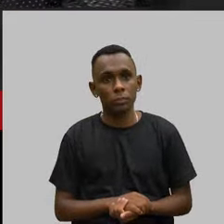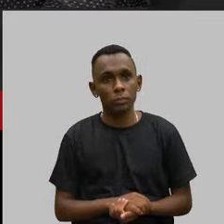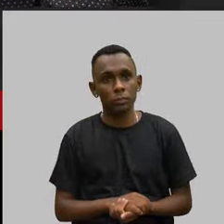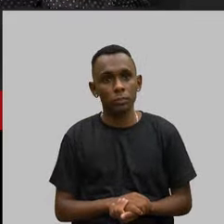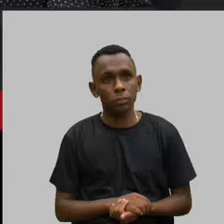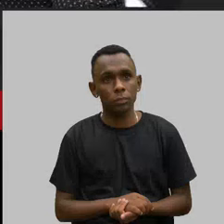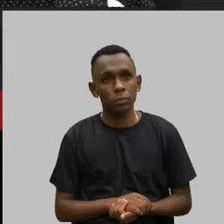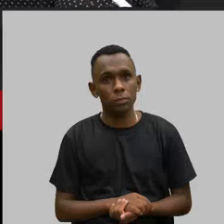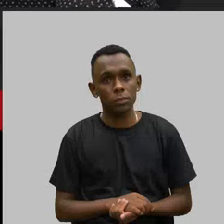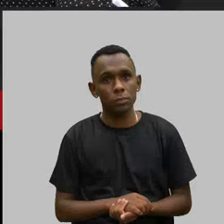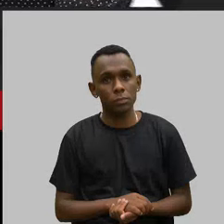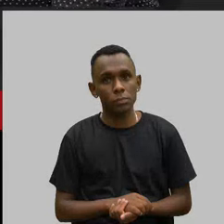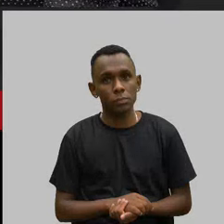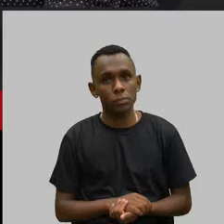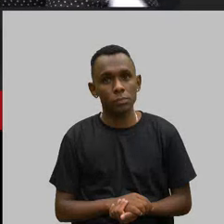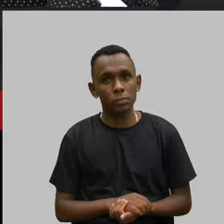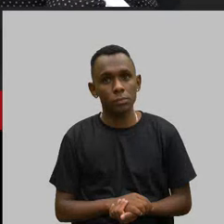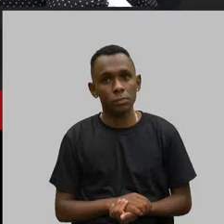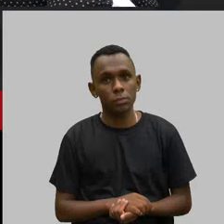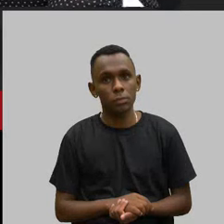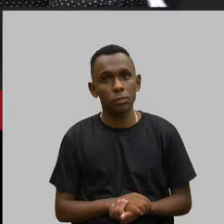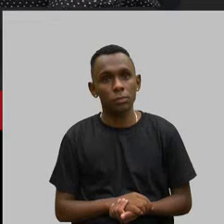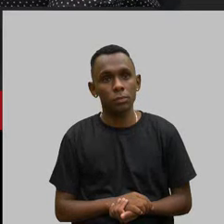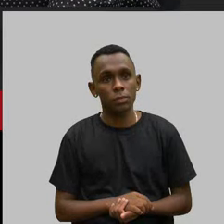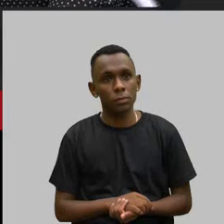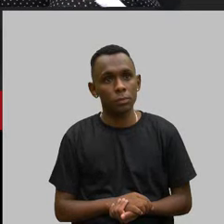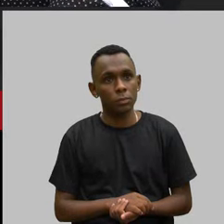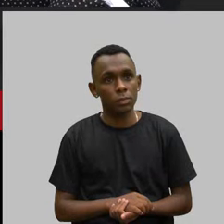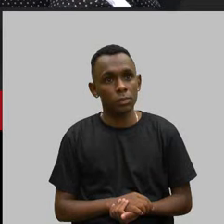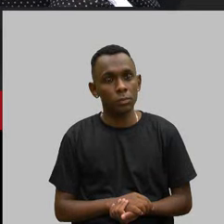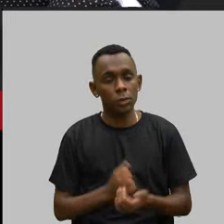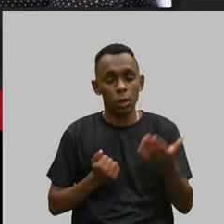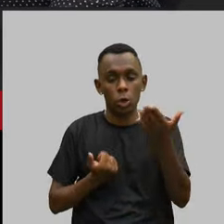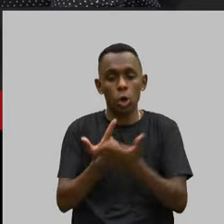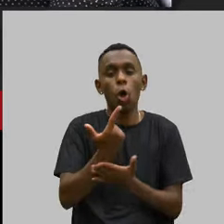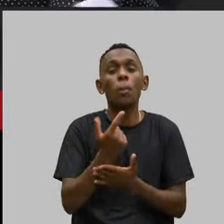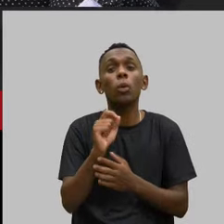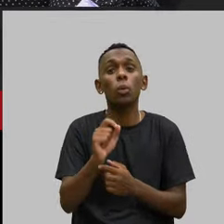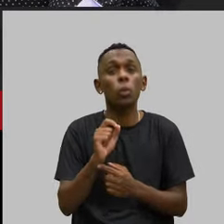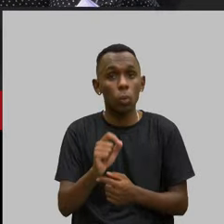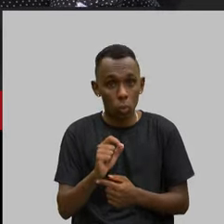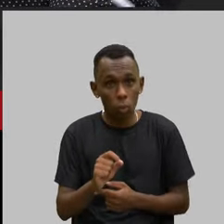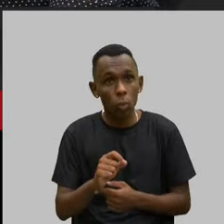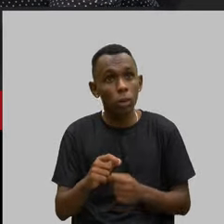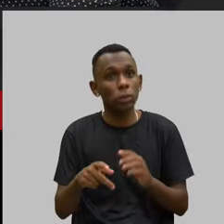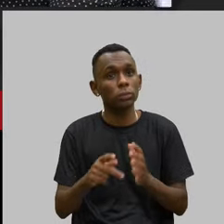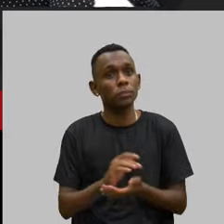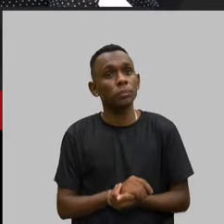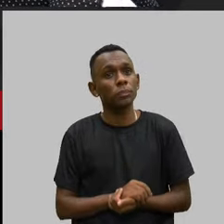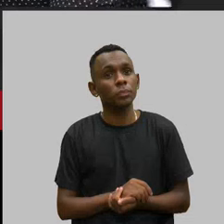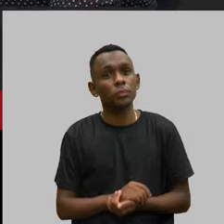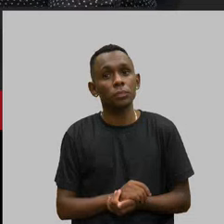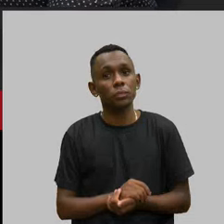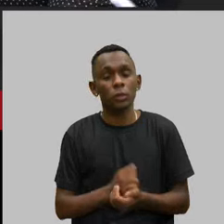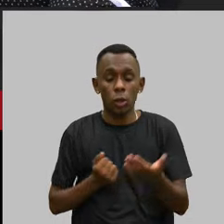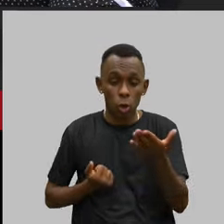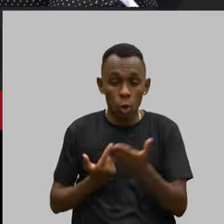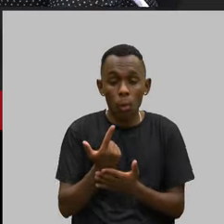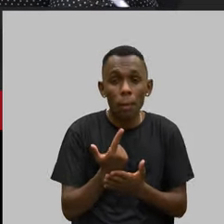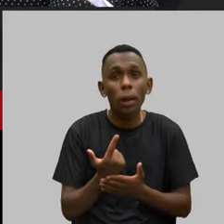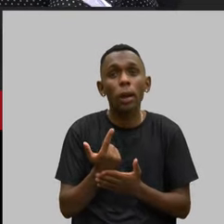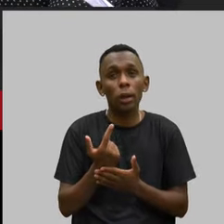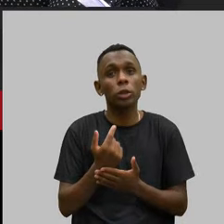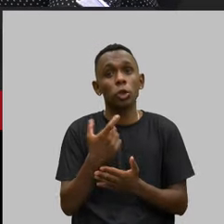localizados em relação às compras públicas a gente tem a centralização de compras públicas com aquisição de em